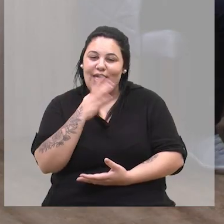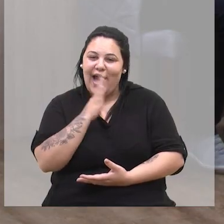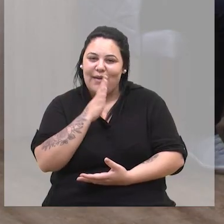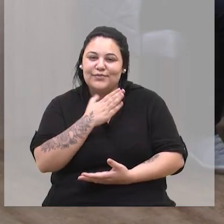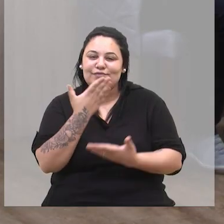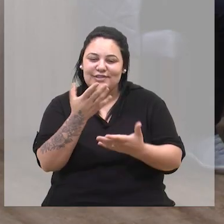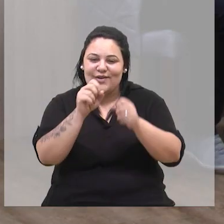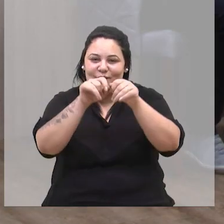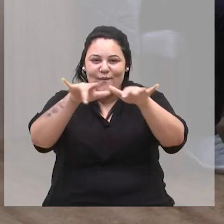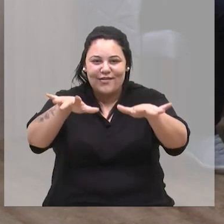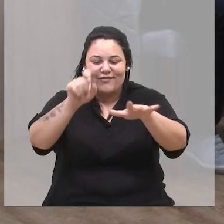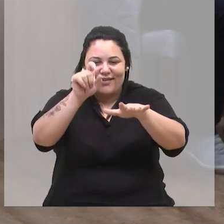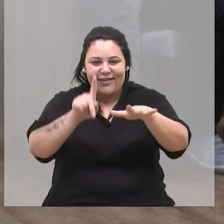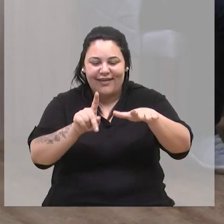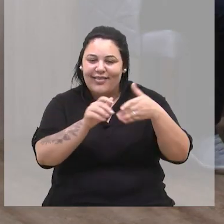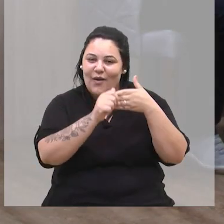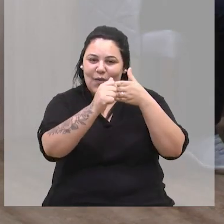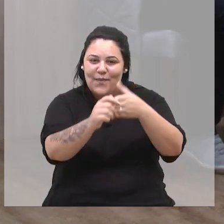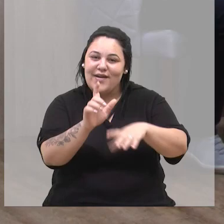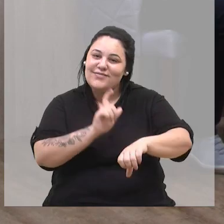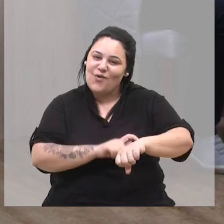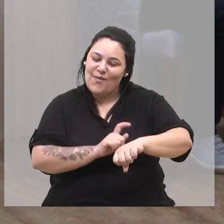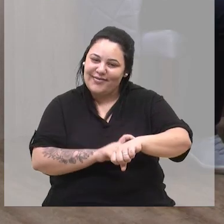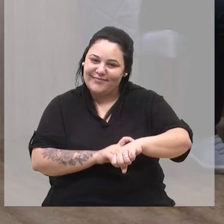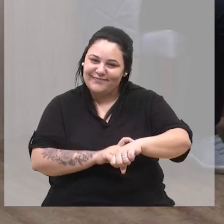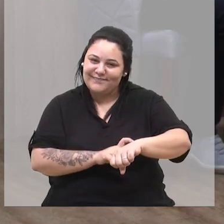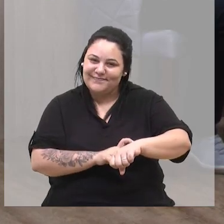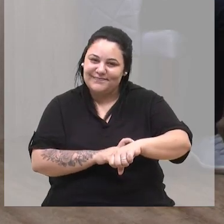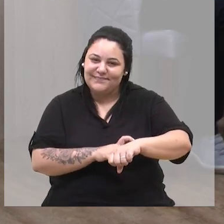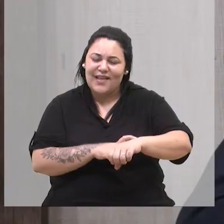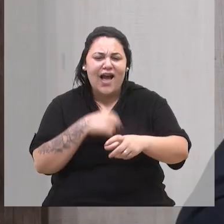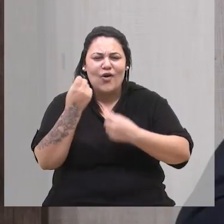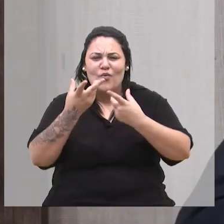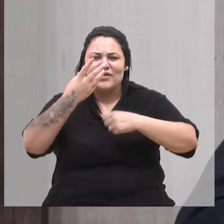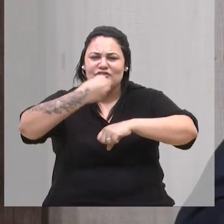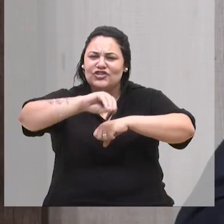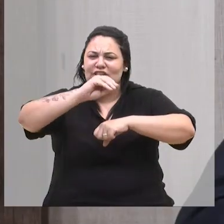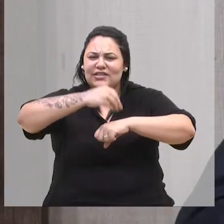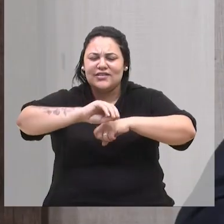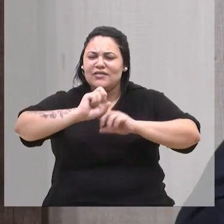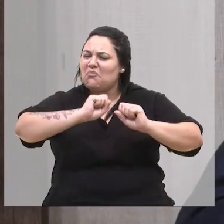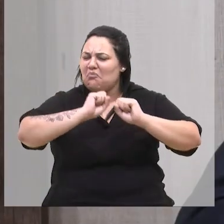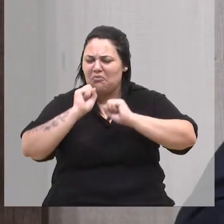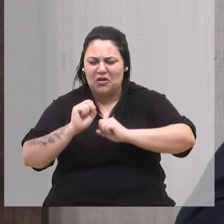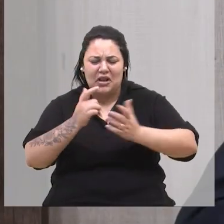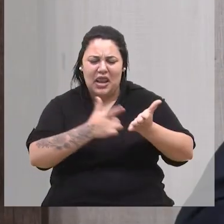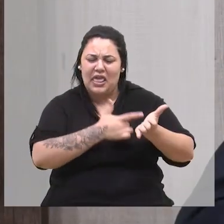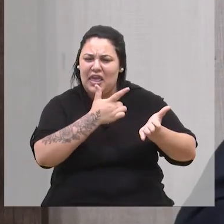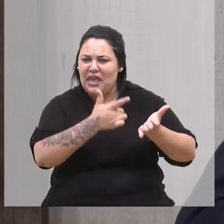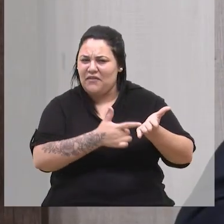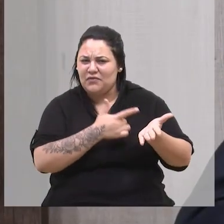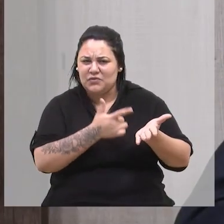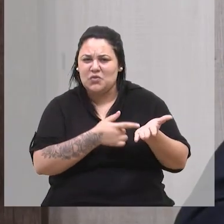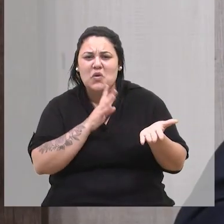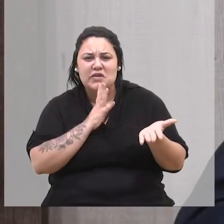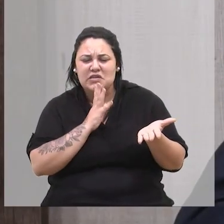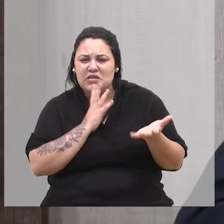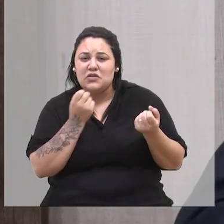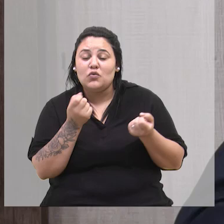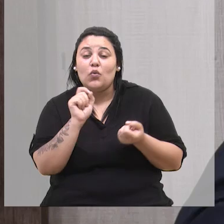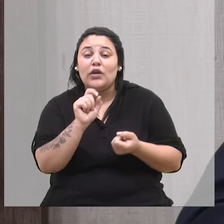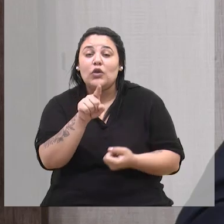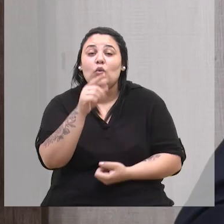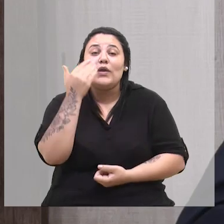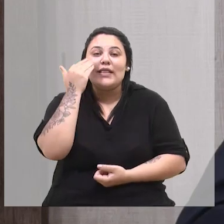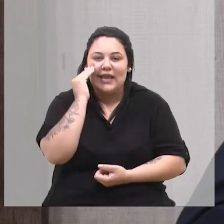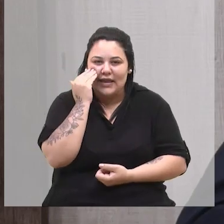compartilhe com quem está nos acompanhando neste momento. Dicas podem ser clássicos, autores desconhecidos, algo que a senhora entenda que